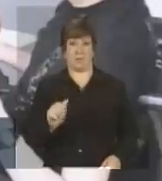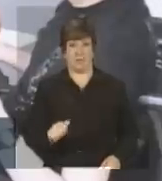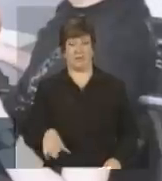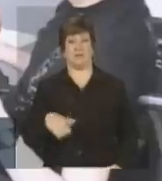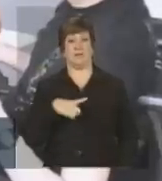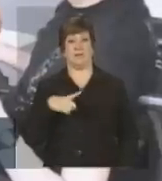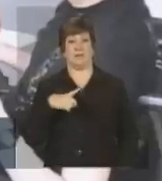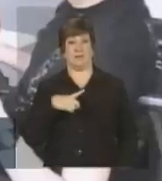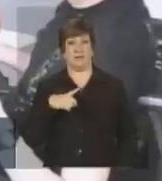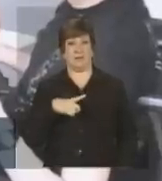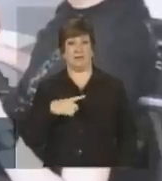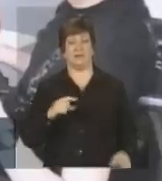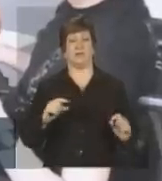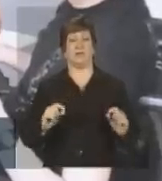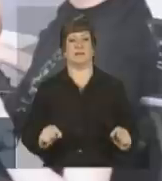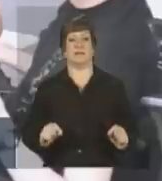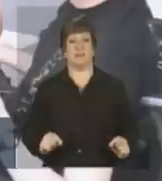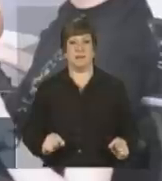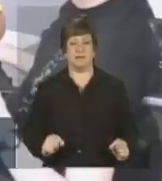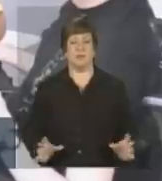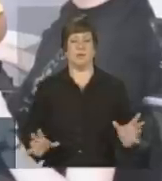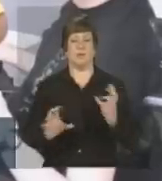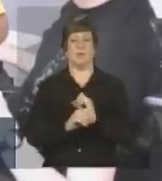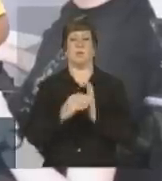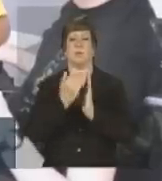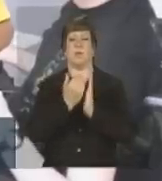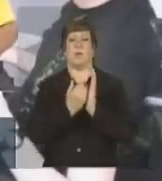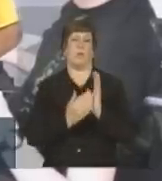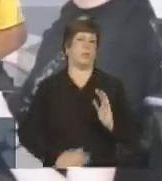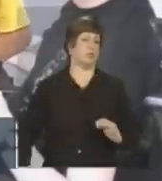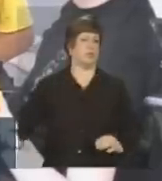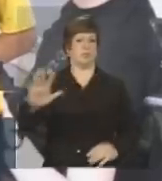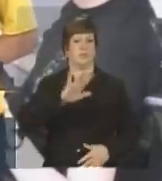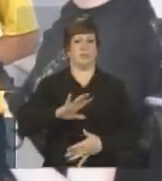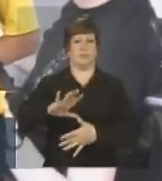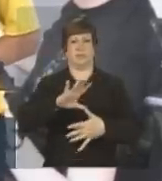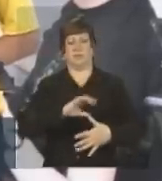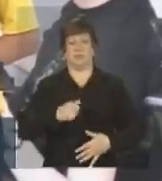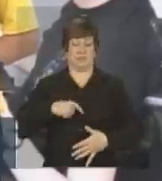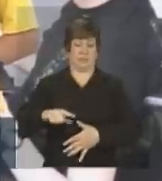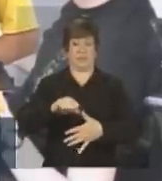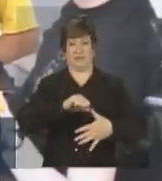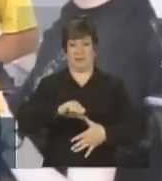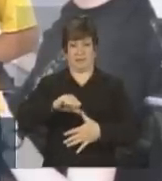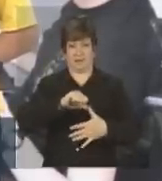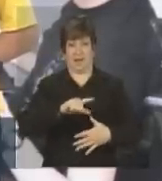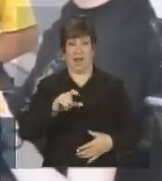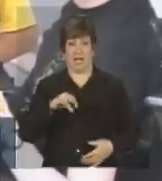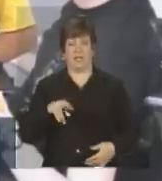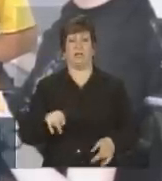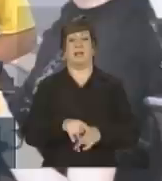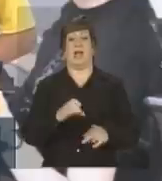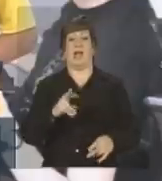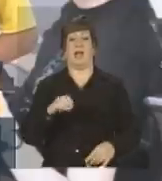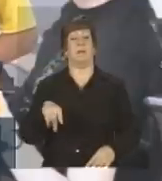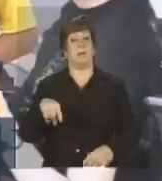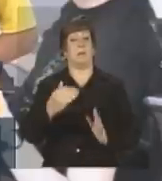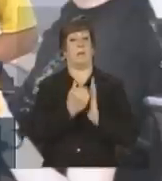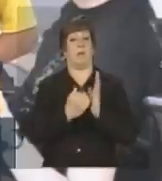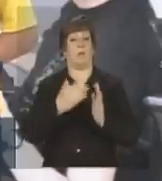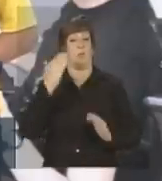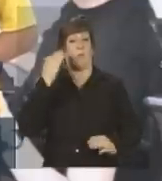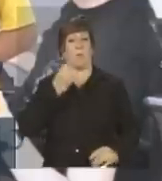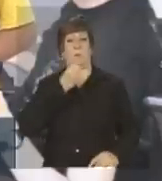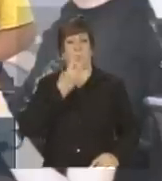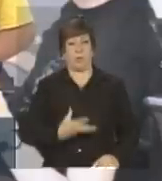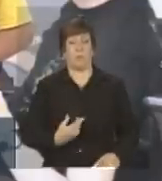programa de inclusão educacional do nosso continente, da América Latina e Caribe. É um programa que, ao